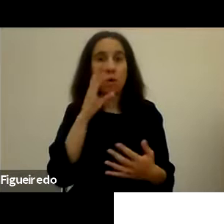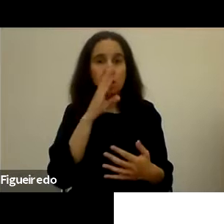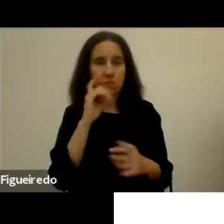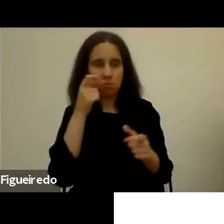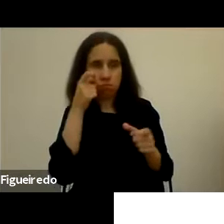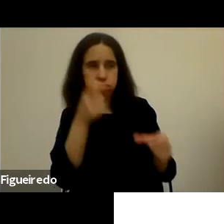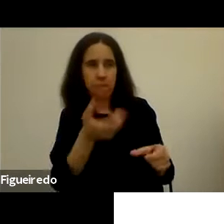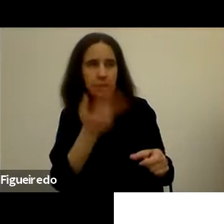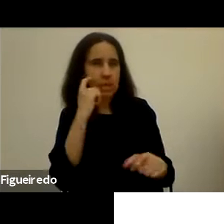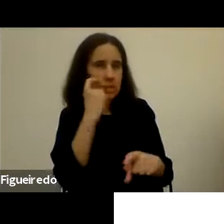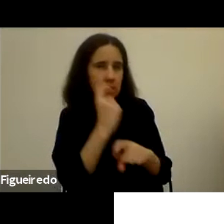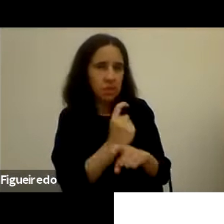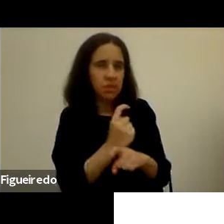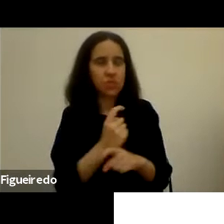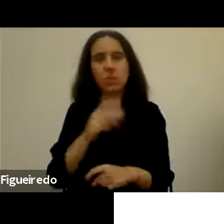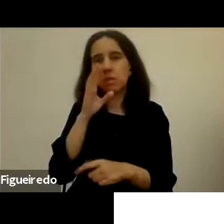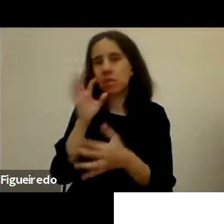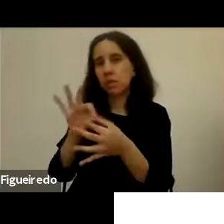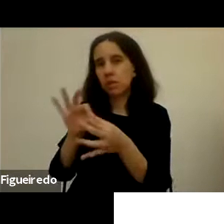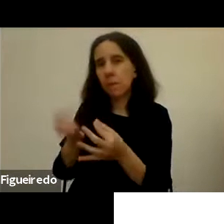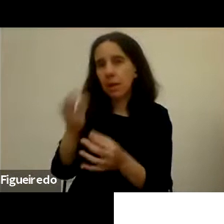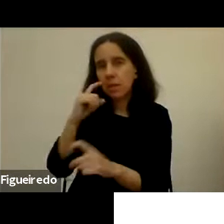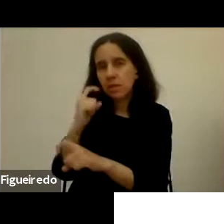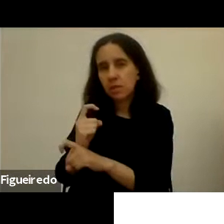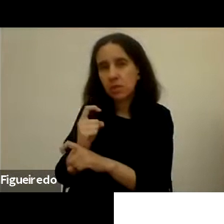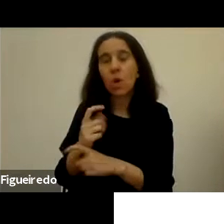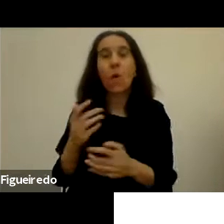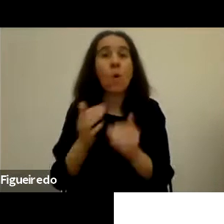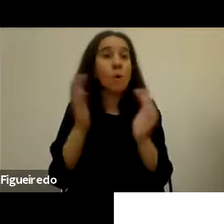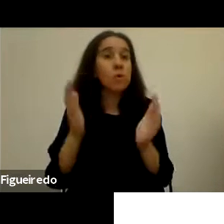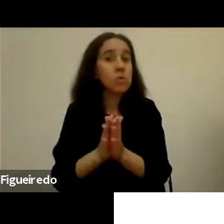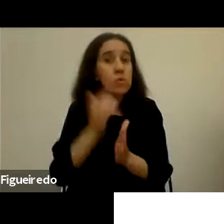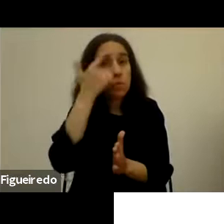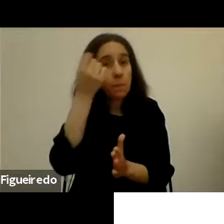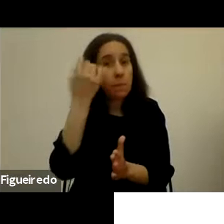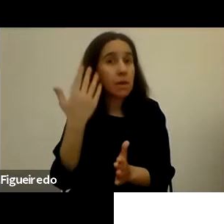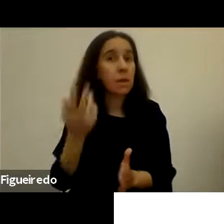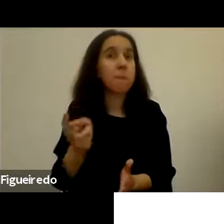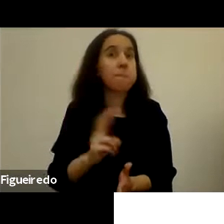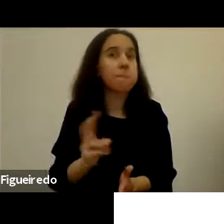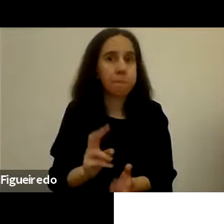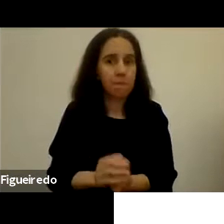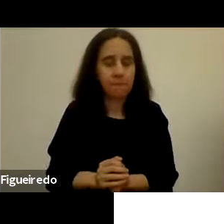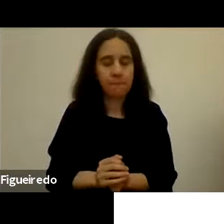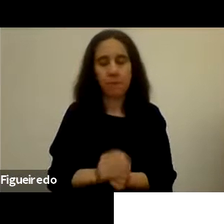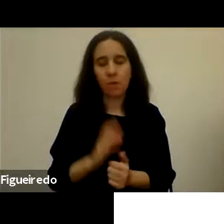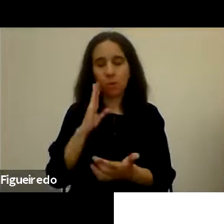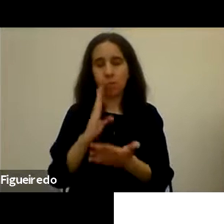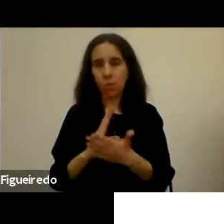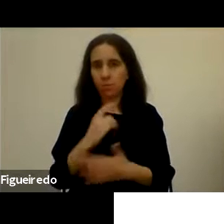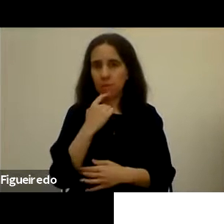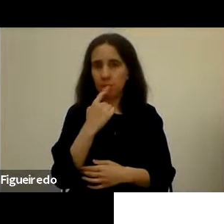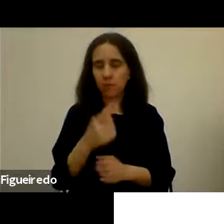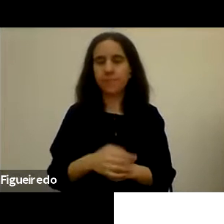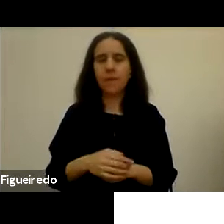controlo, se exige mais articulação, ou se é algo que toda a gente compreende. por último, a questão de como é que vamos